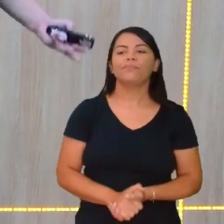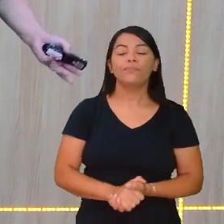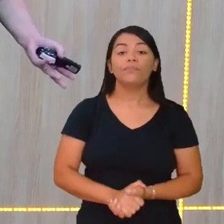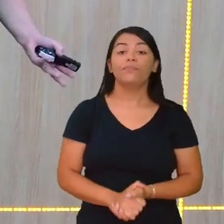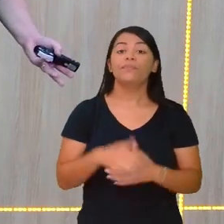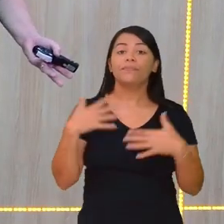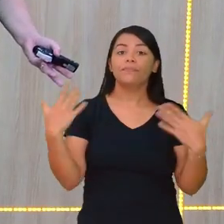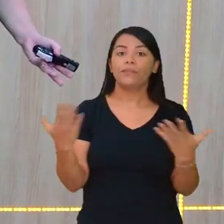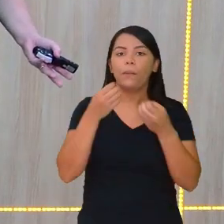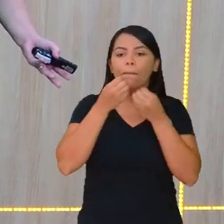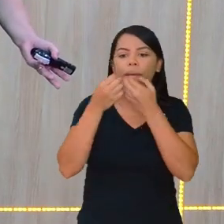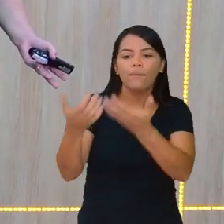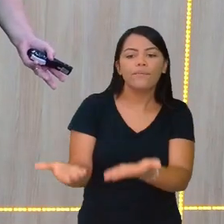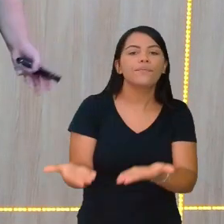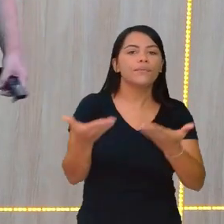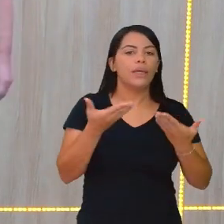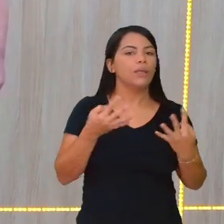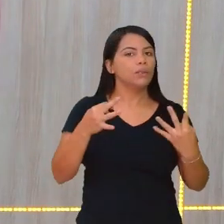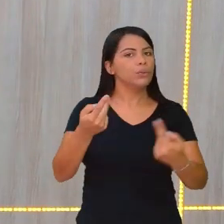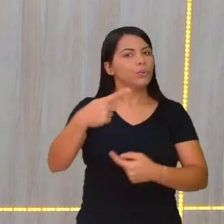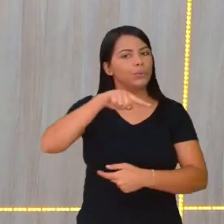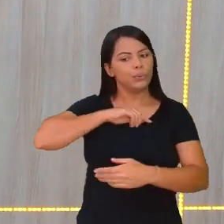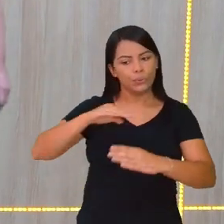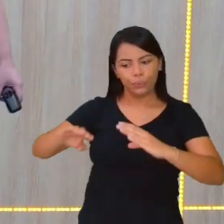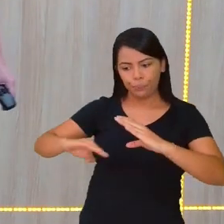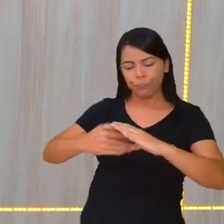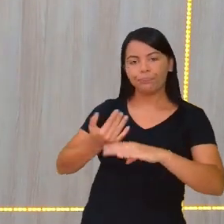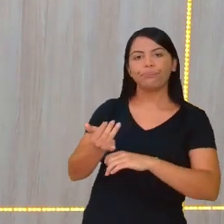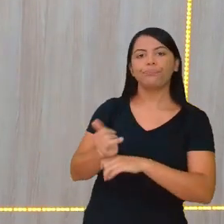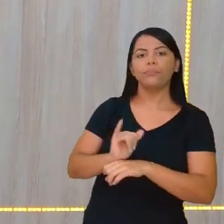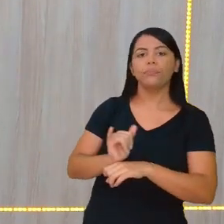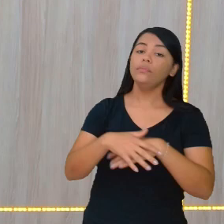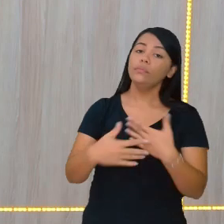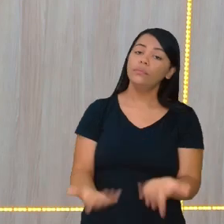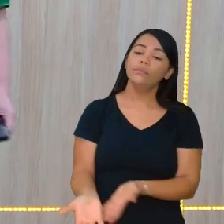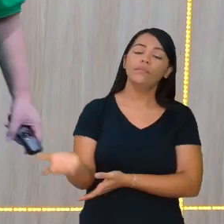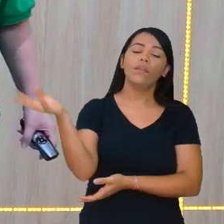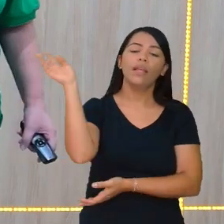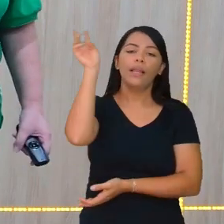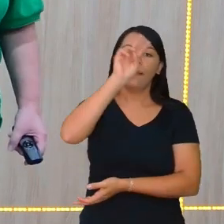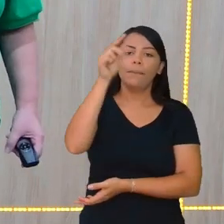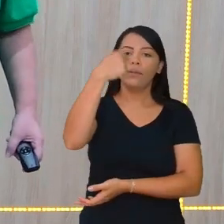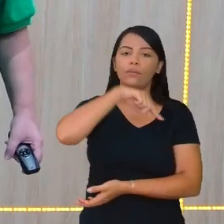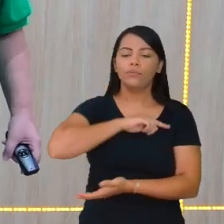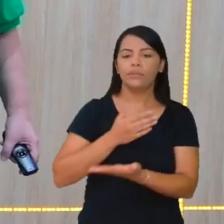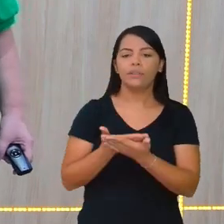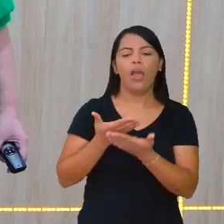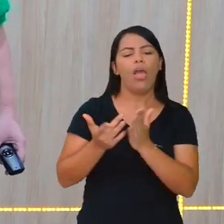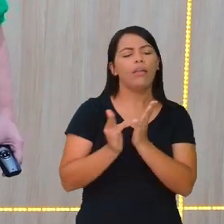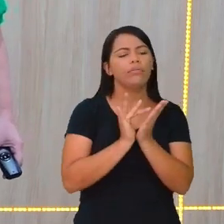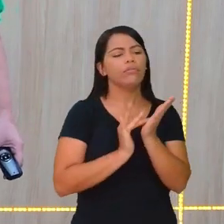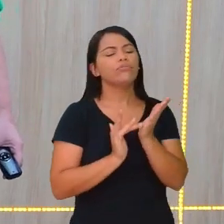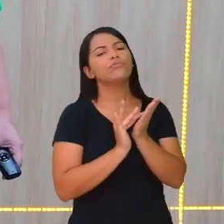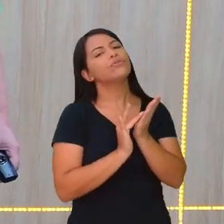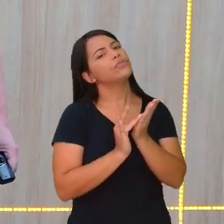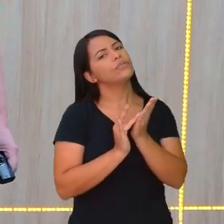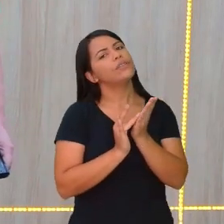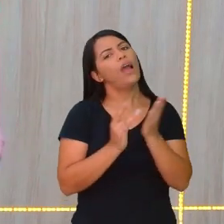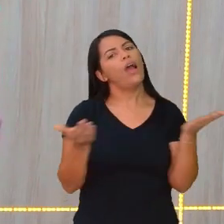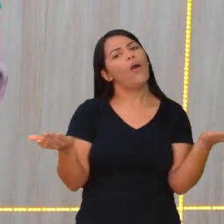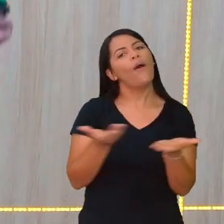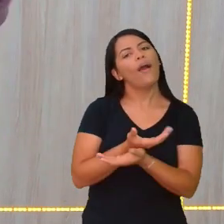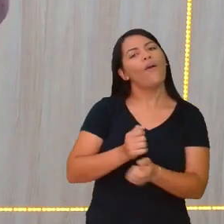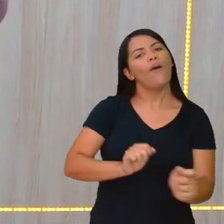mas sejam todos bem-vindos ao nosso canal. Lembrando que nossas aulas são digitais, passando agora na